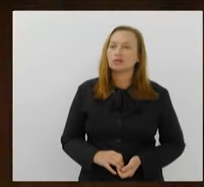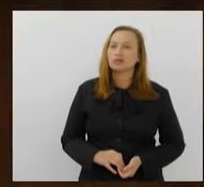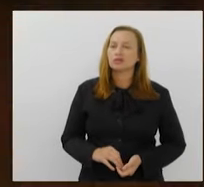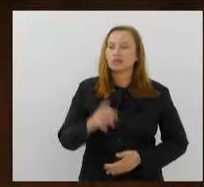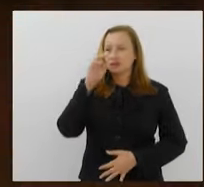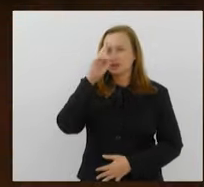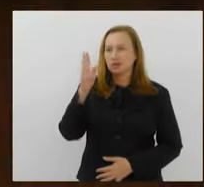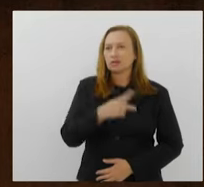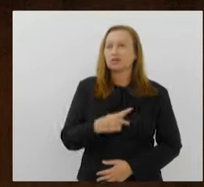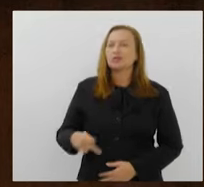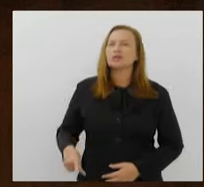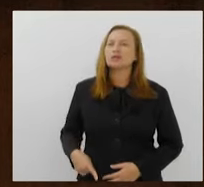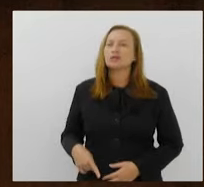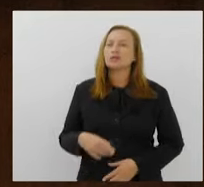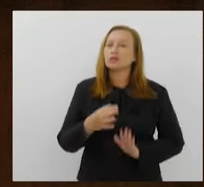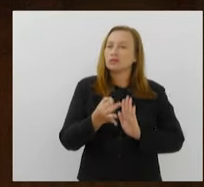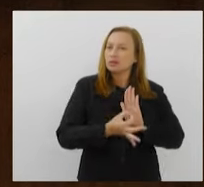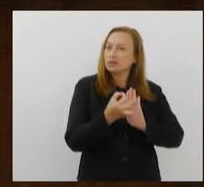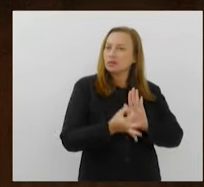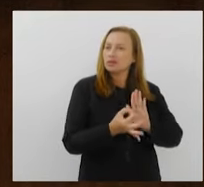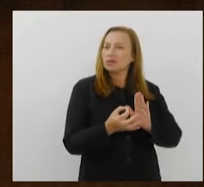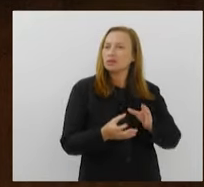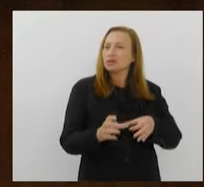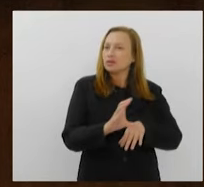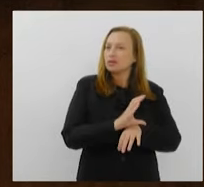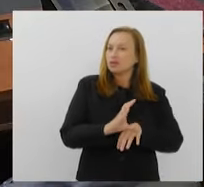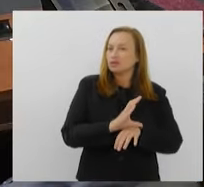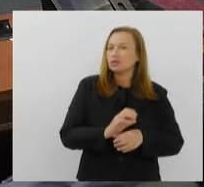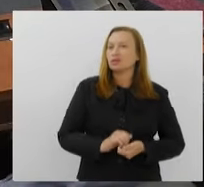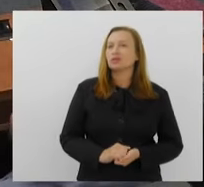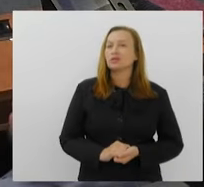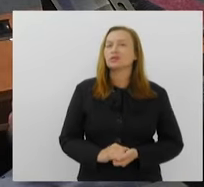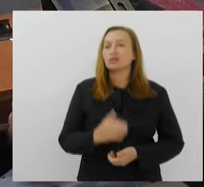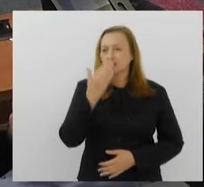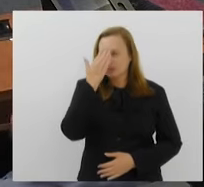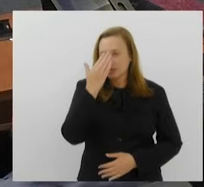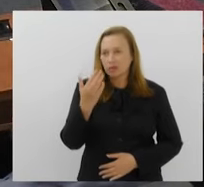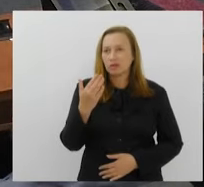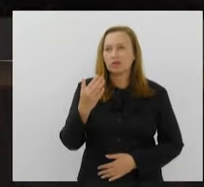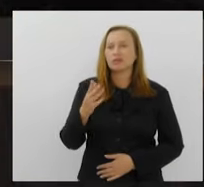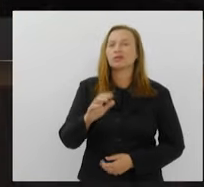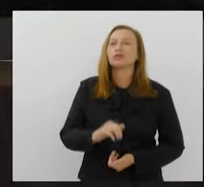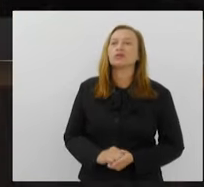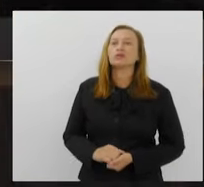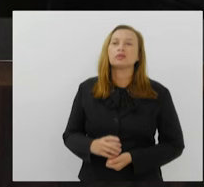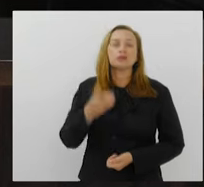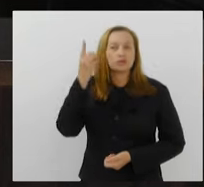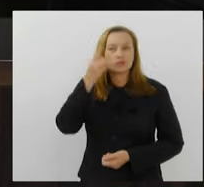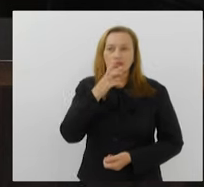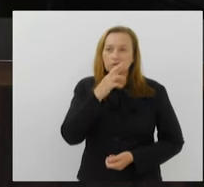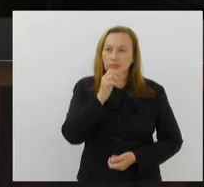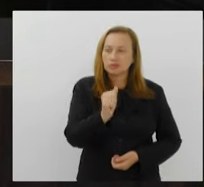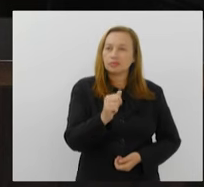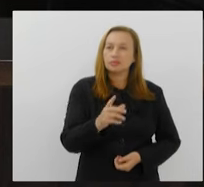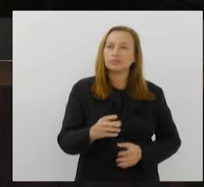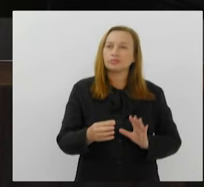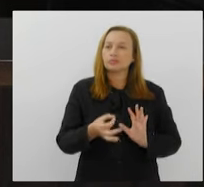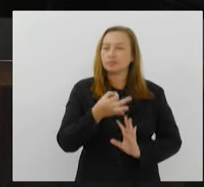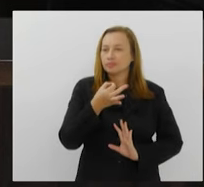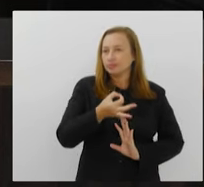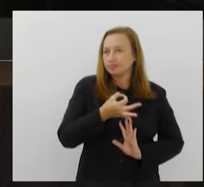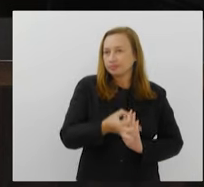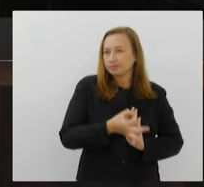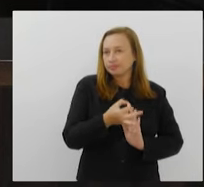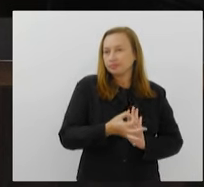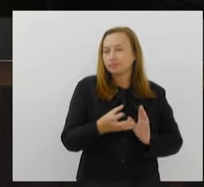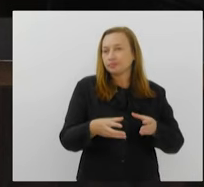Senhor presidente, parecer é pela constitucionalidade. Obrigado, presidente. Deputado Rodrigo Amorim, para emitir o parecer Pela